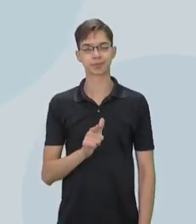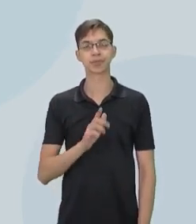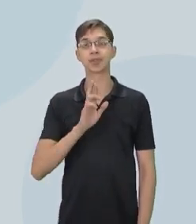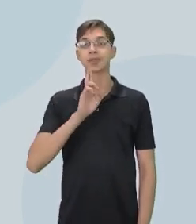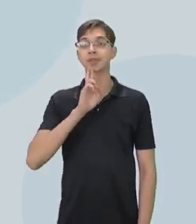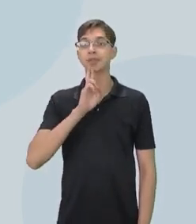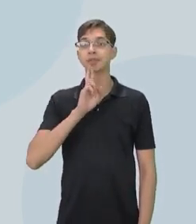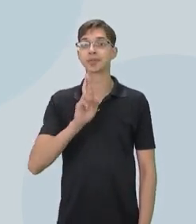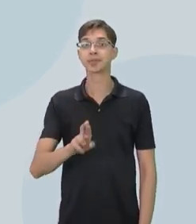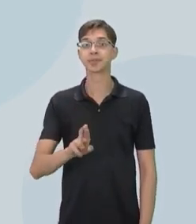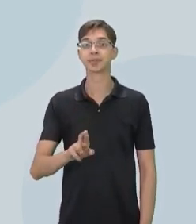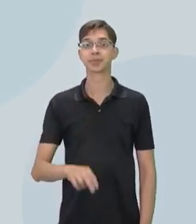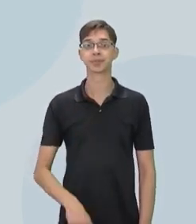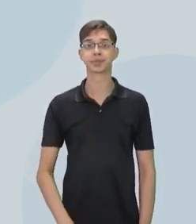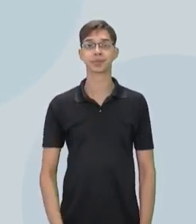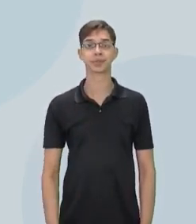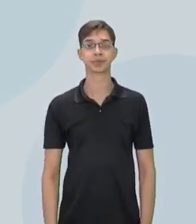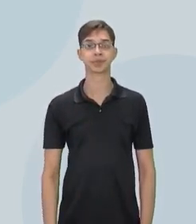Alternativa.